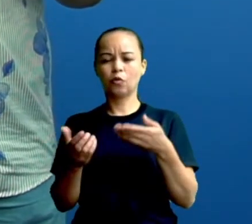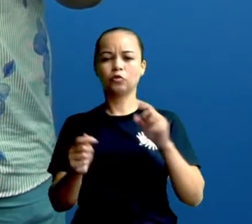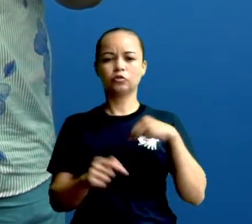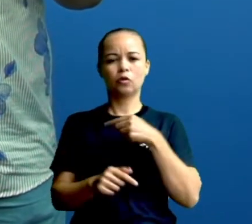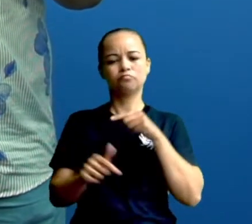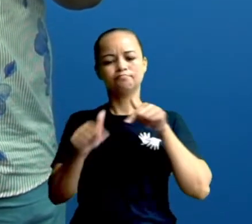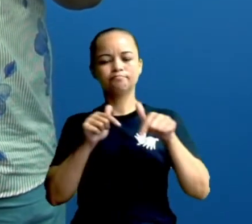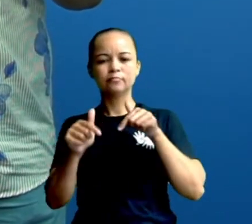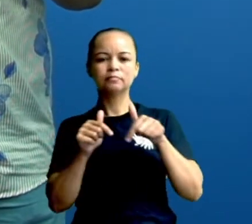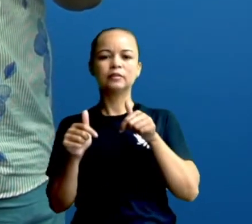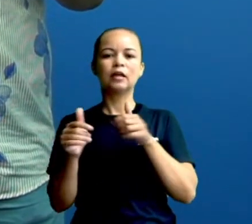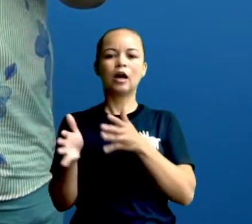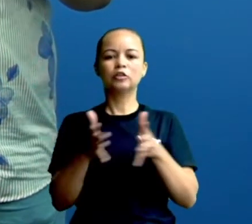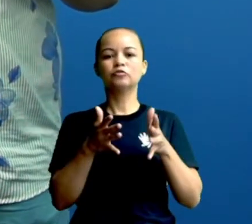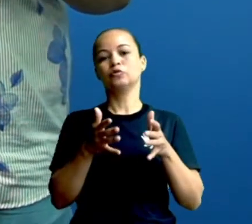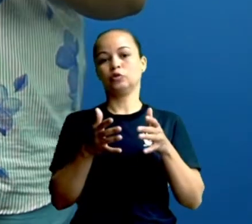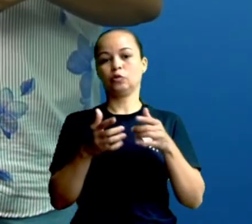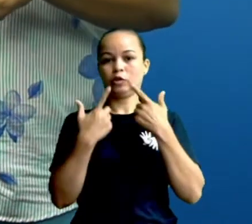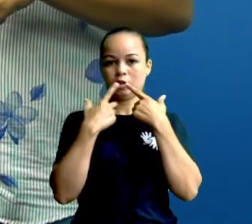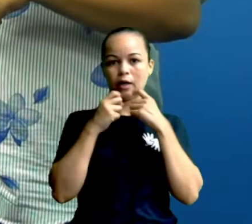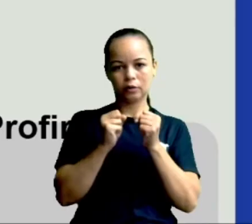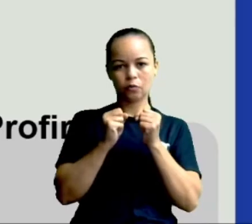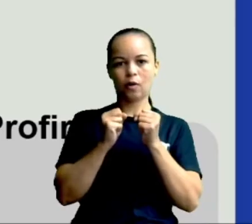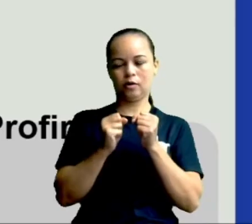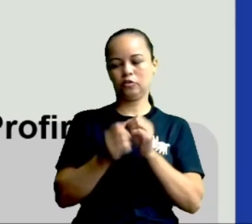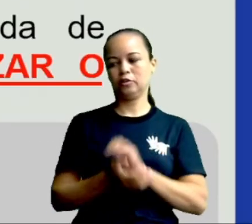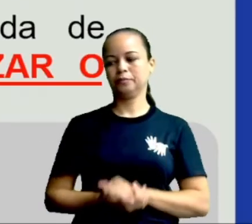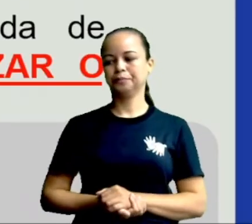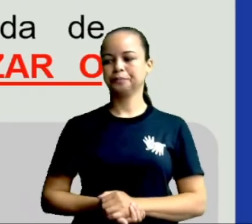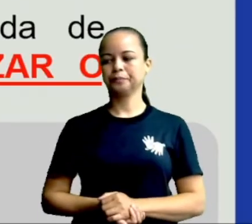as funções da linguagem. Vamos lá?